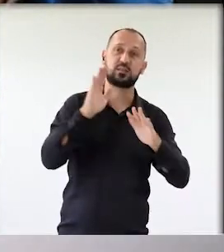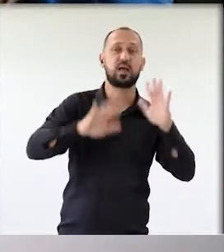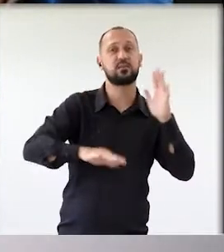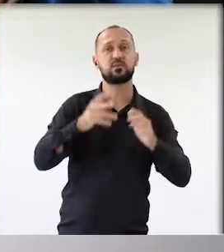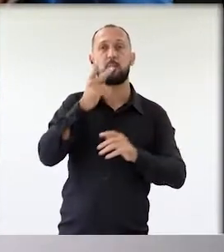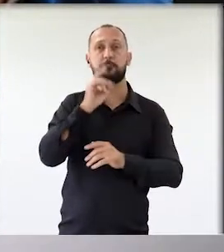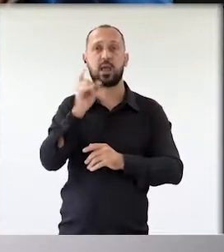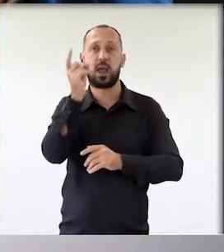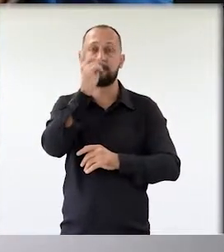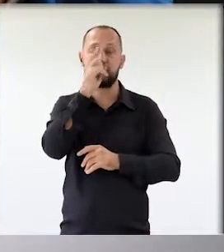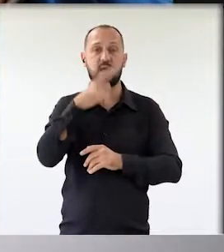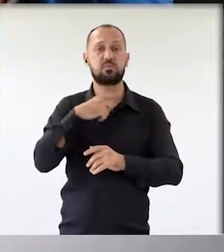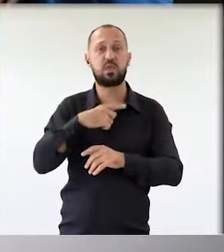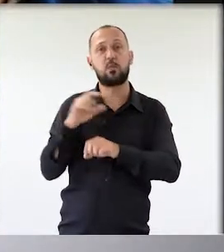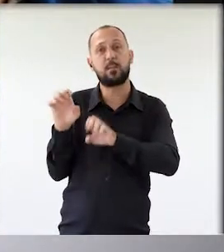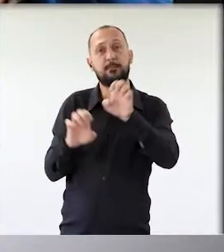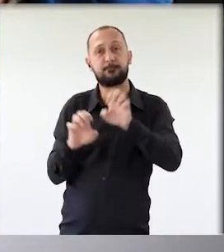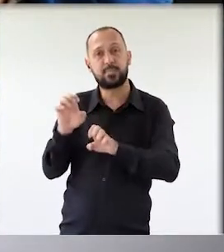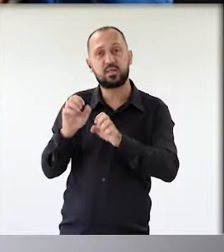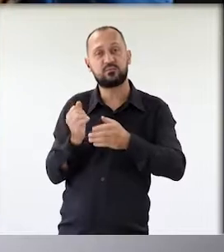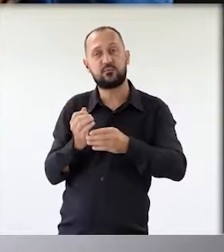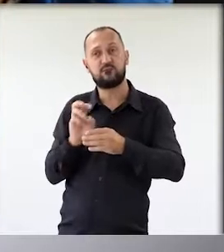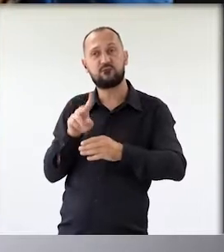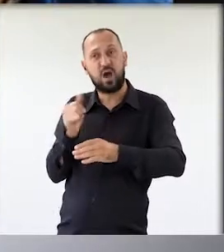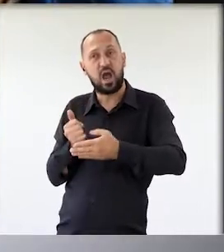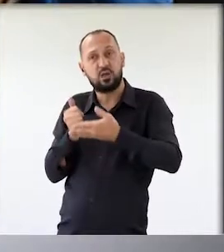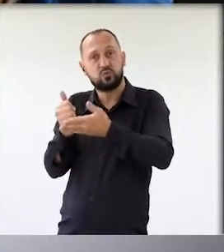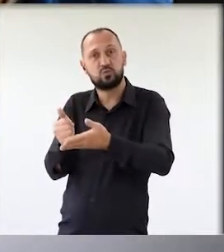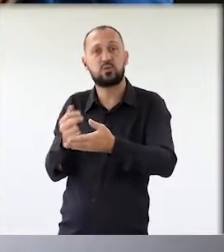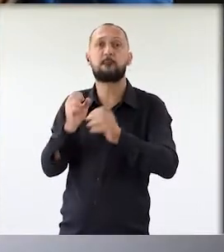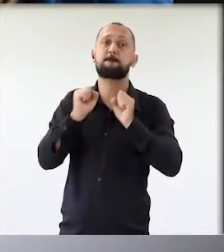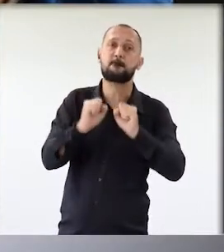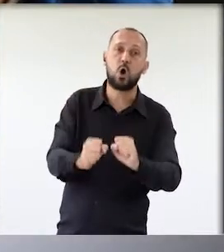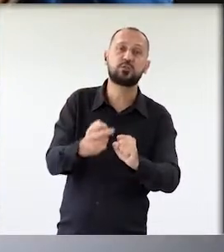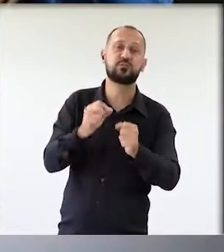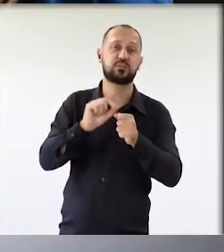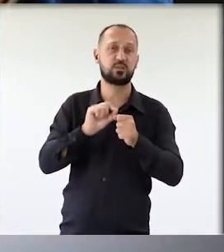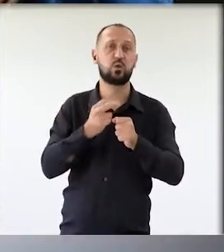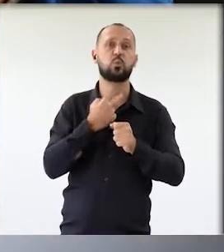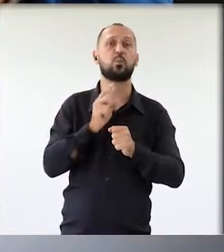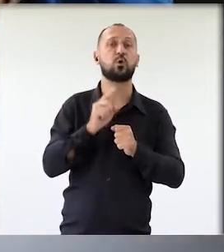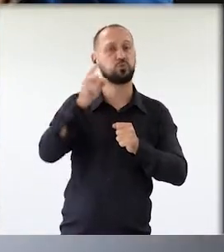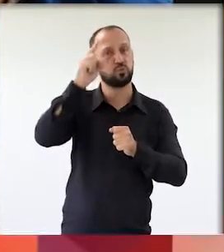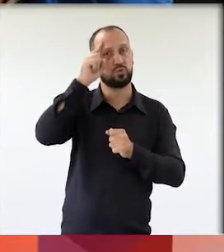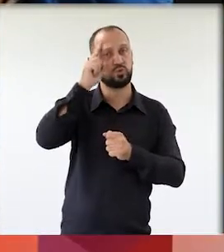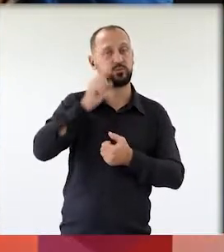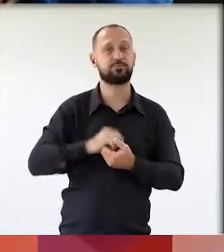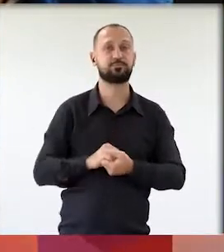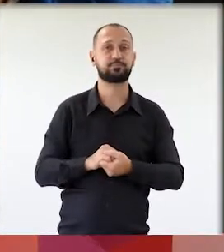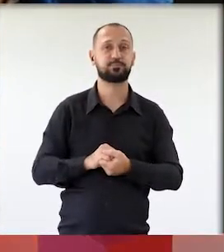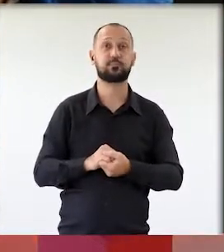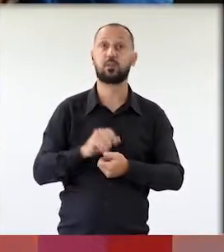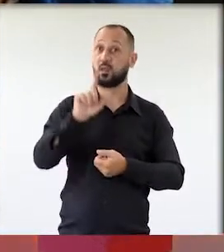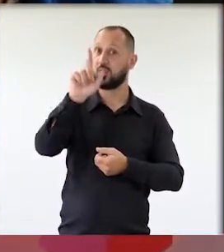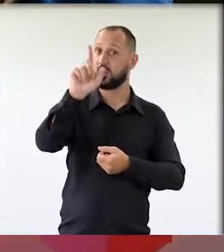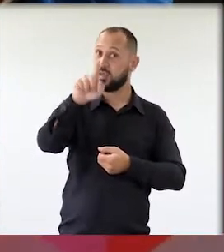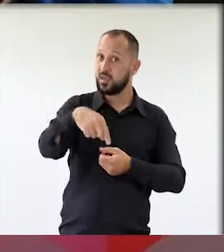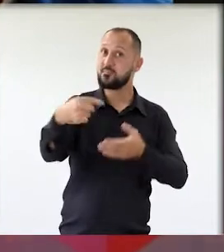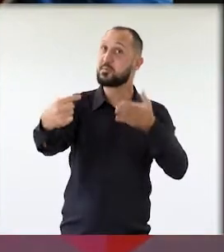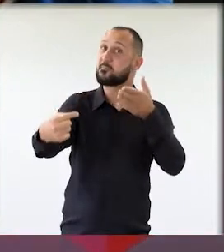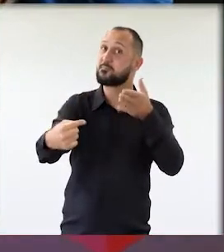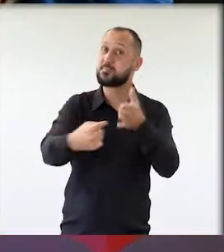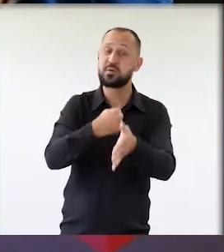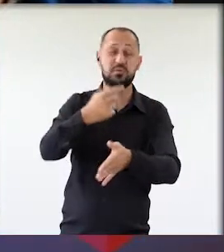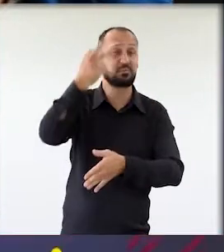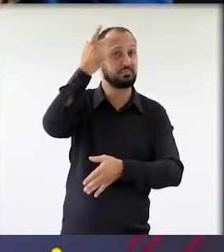casa, ou de repente o pai tem um negócio, o que essa criança pode e não pode fazer no seu dia a dia?